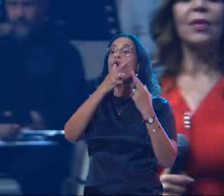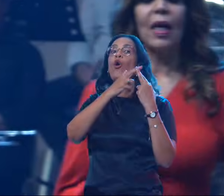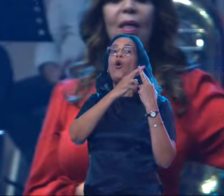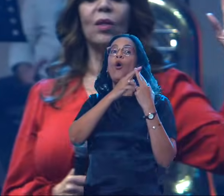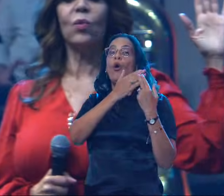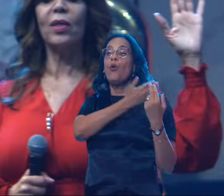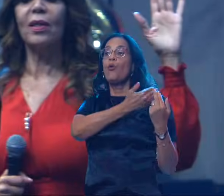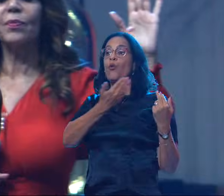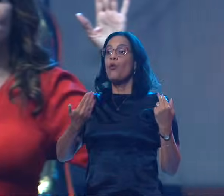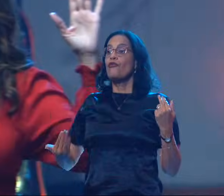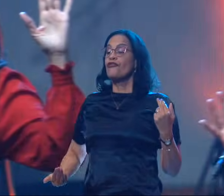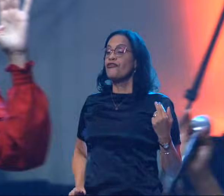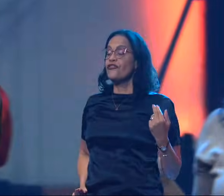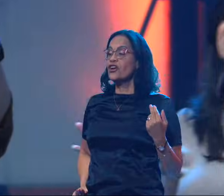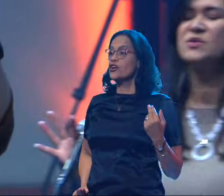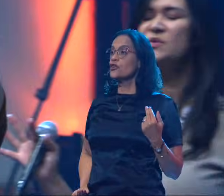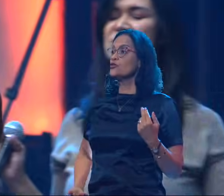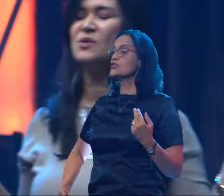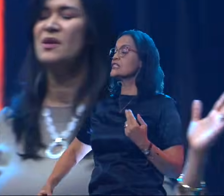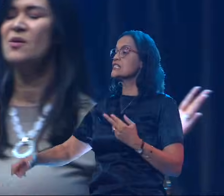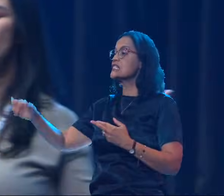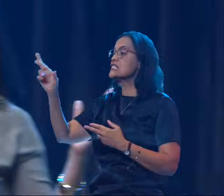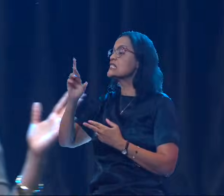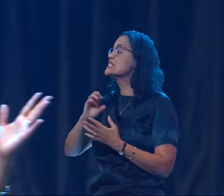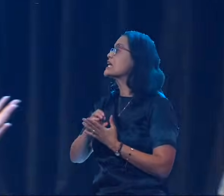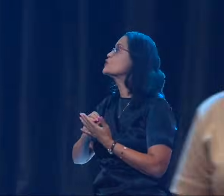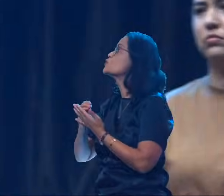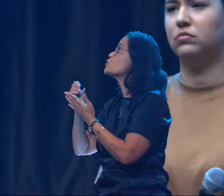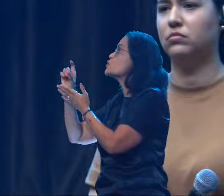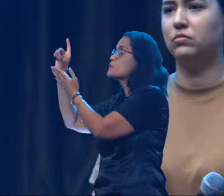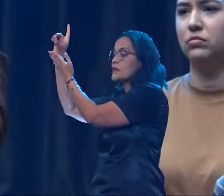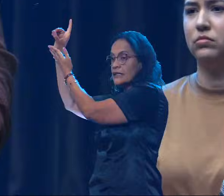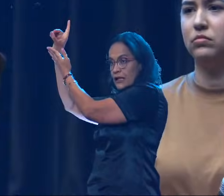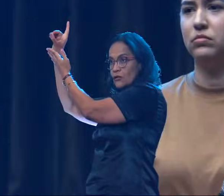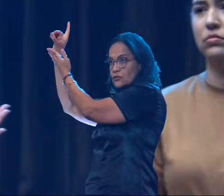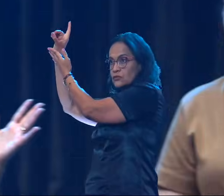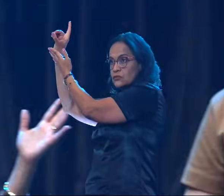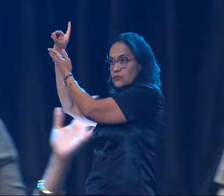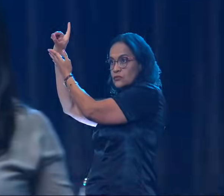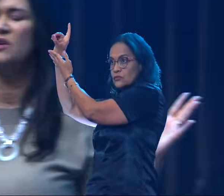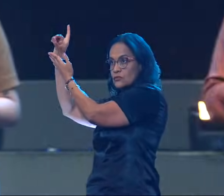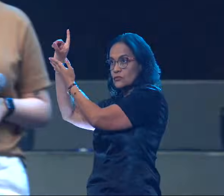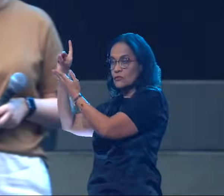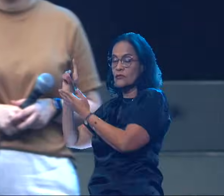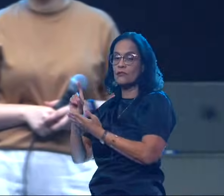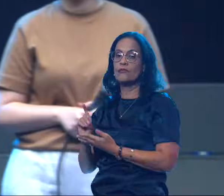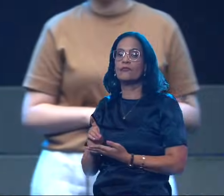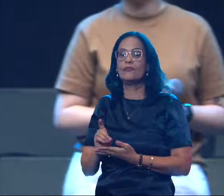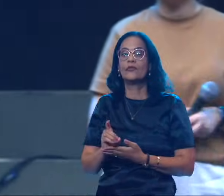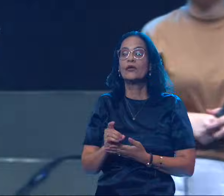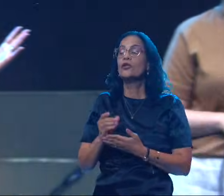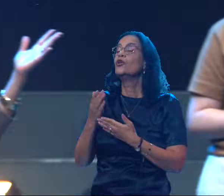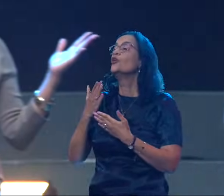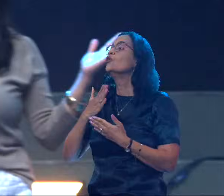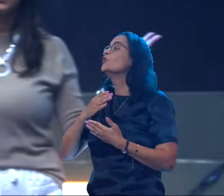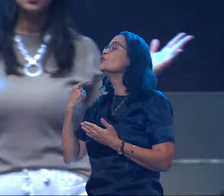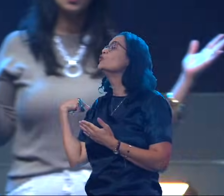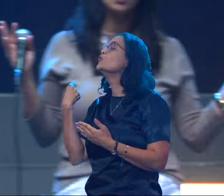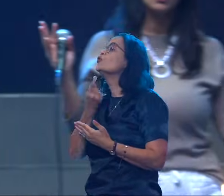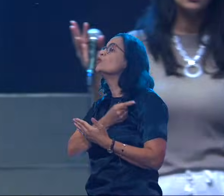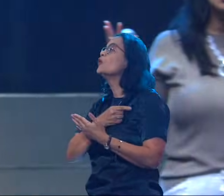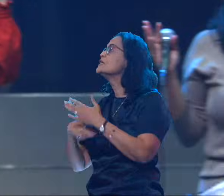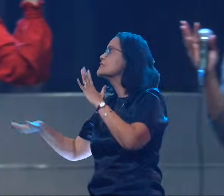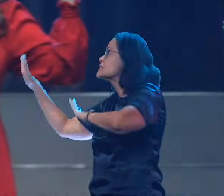está sobre os ombros do nosso Deus. A esse rei que nós adoramos nessa noite.